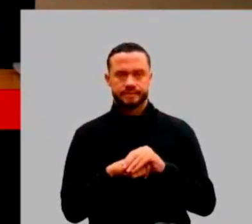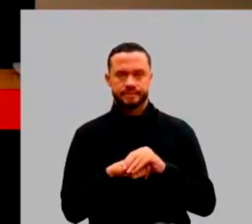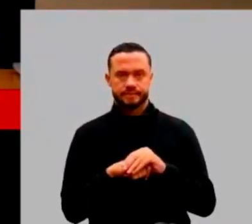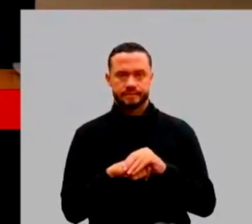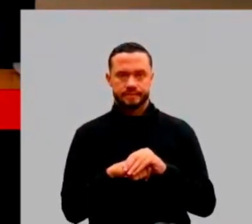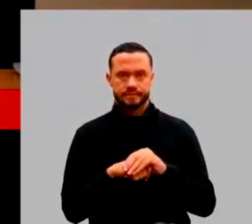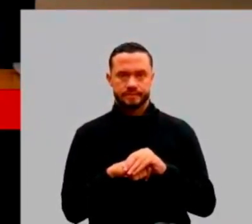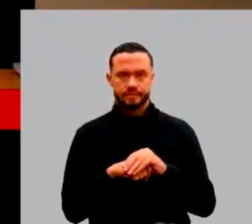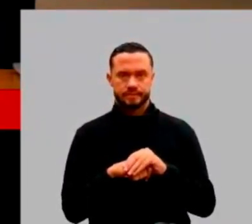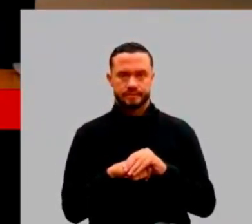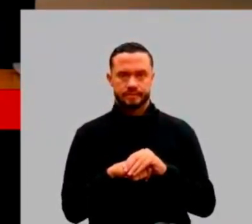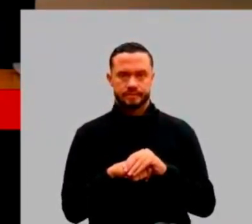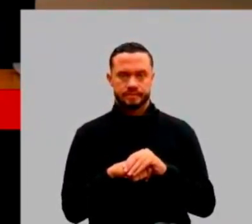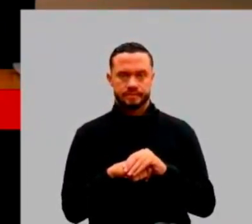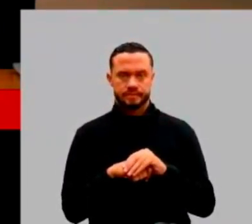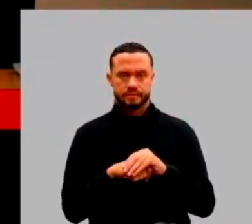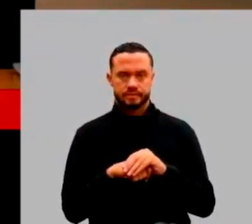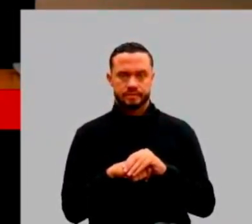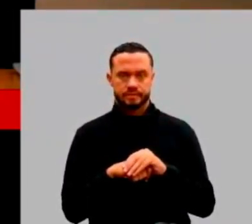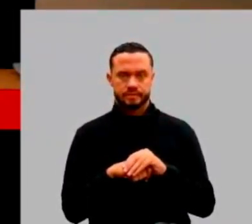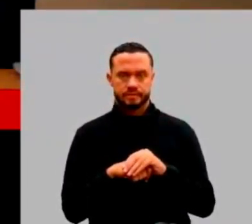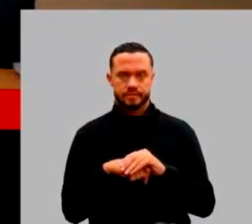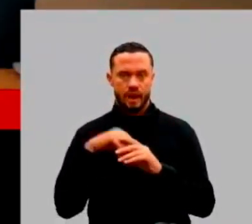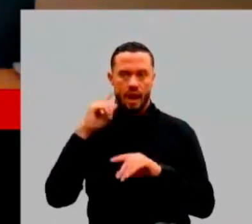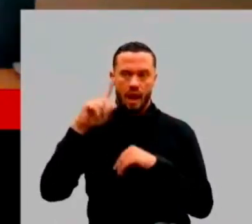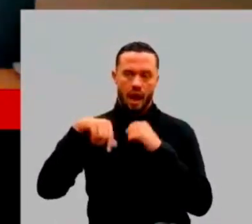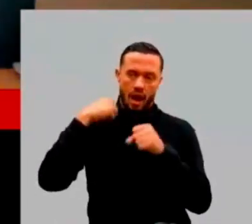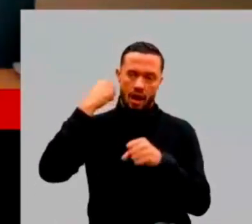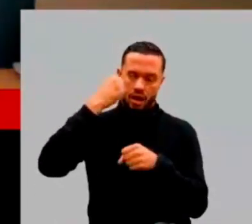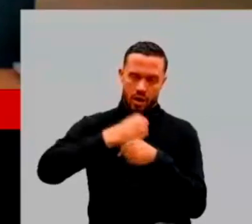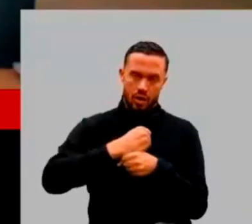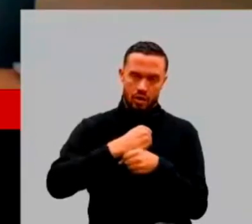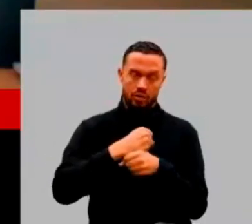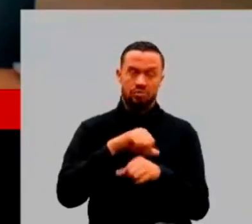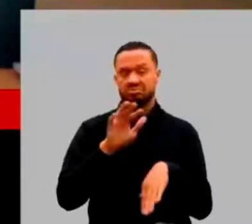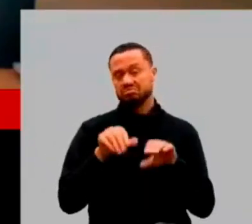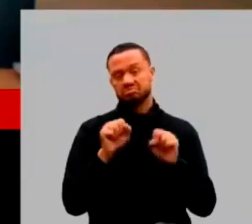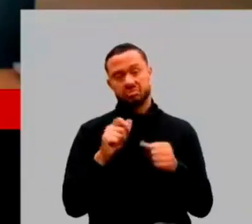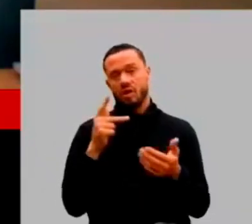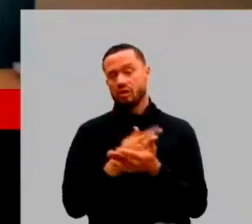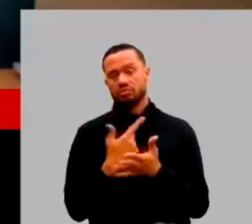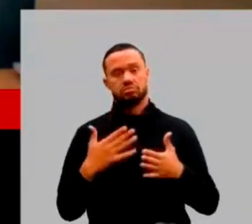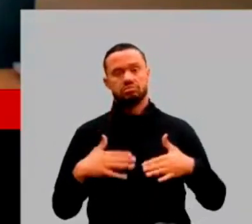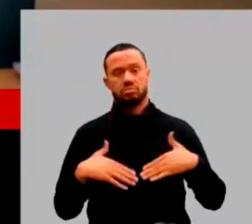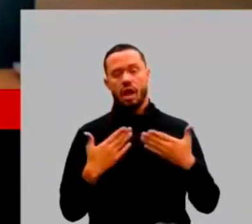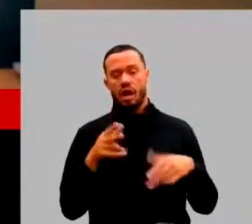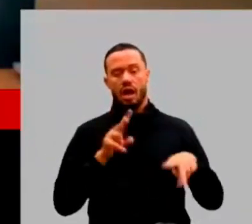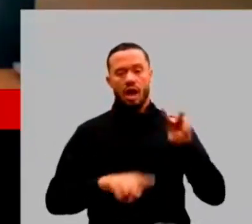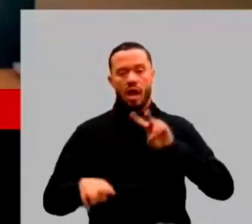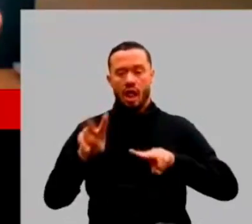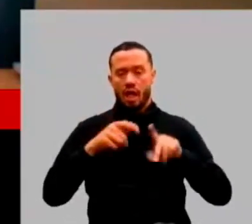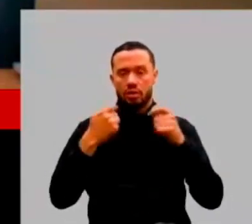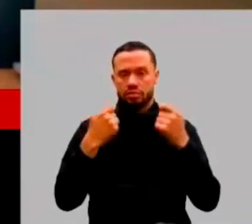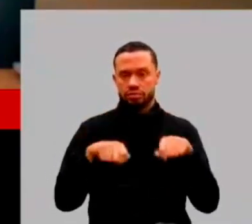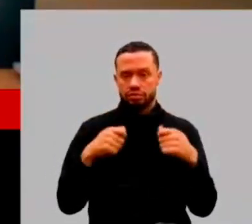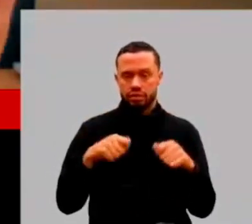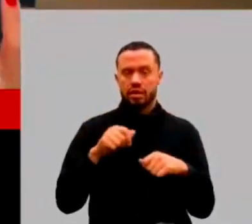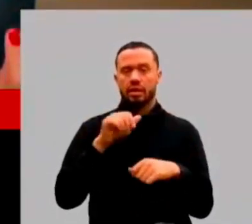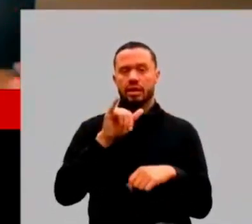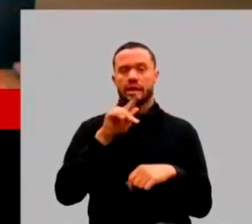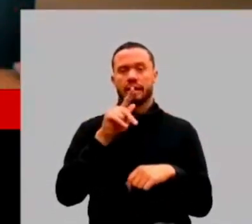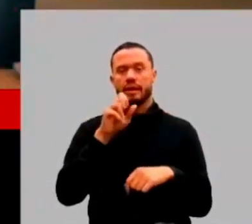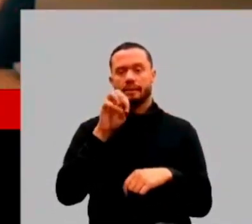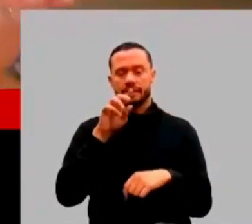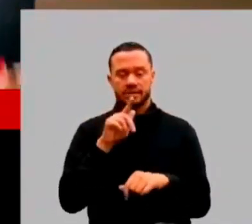projeto ano que vem a gente pode ser surpreendido com uma análise de que é necessário o ipseng